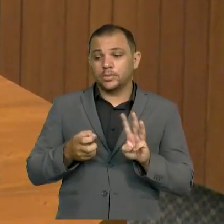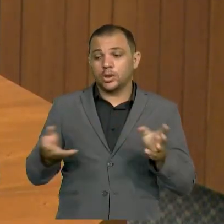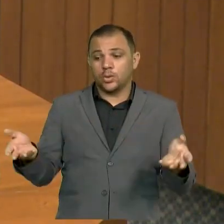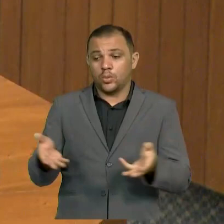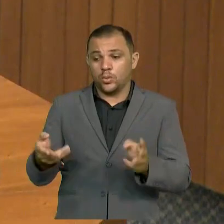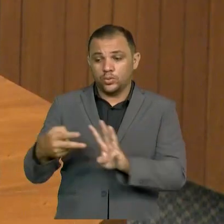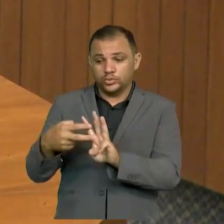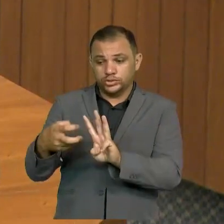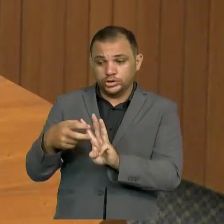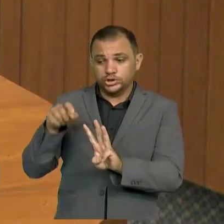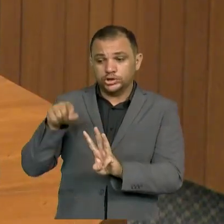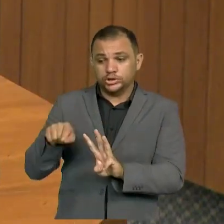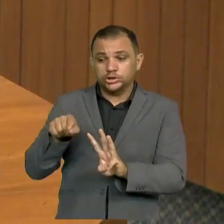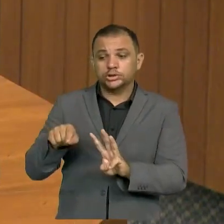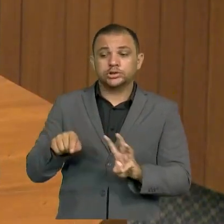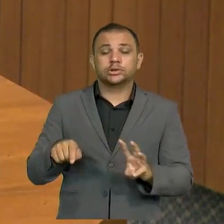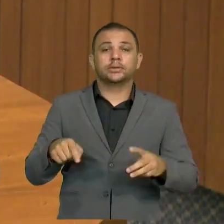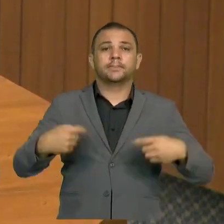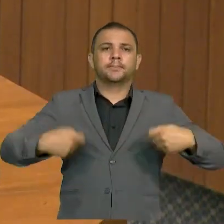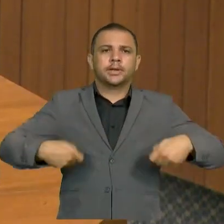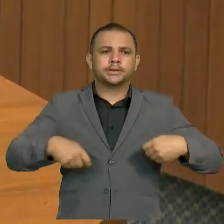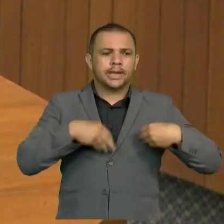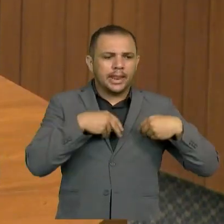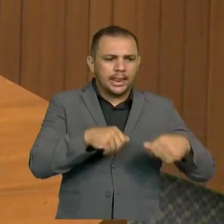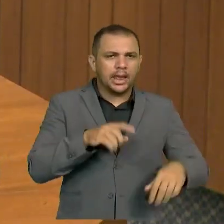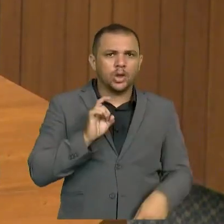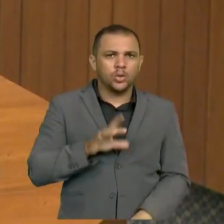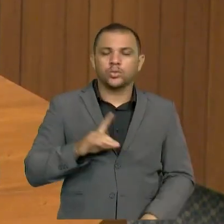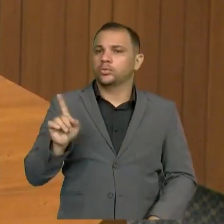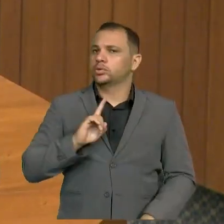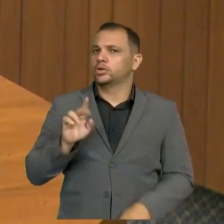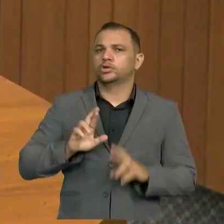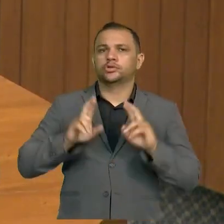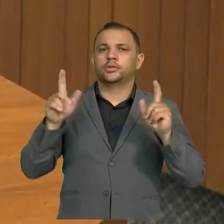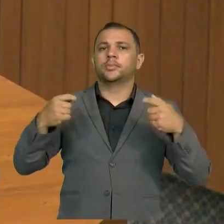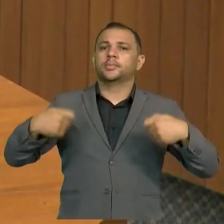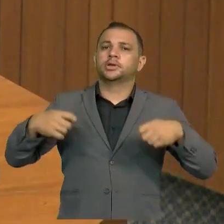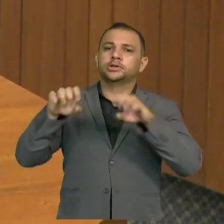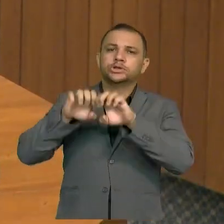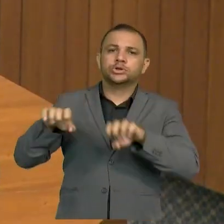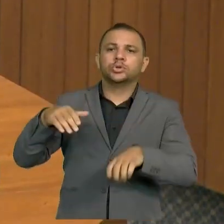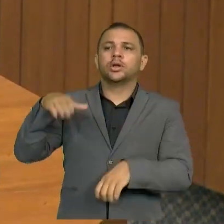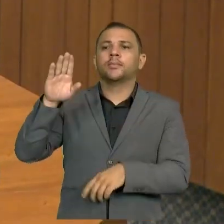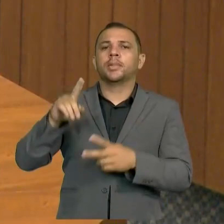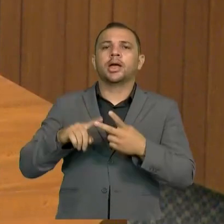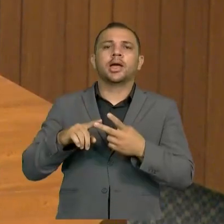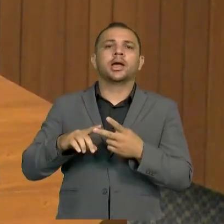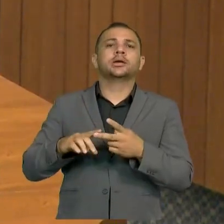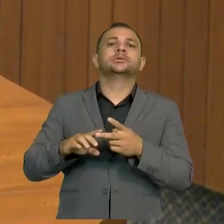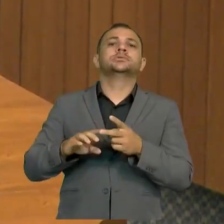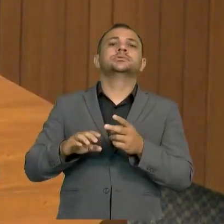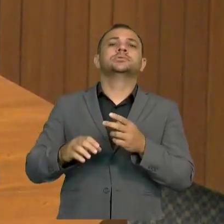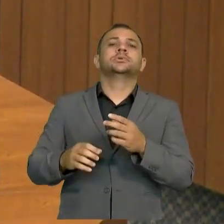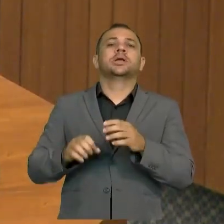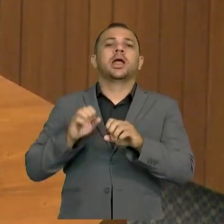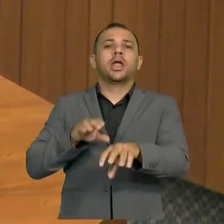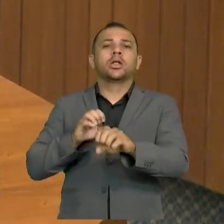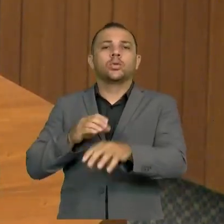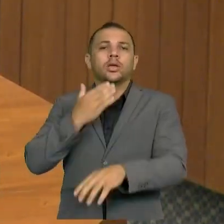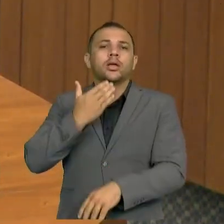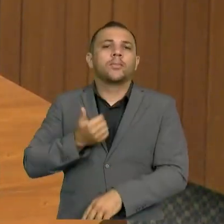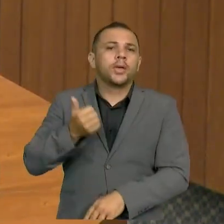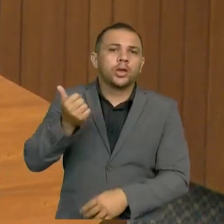de terra. O que eles precisam realmente é de uma estrutura melhor, de conceitos melhor de educação, como disse o deputado Eric aqui,